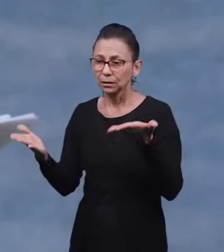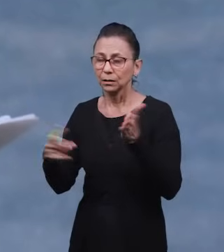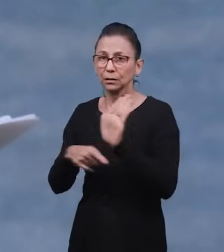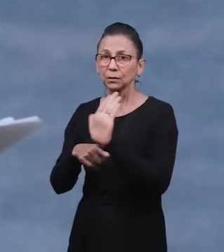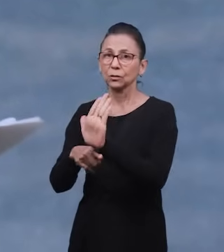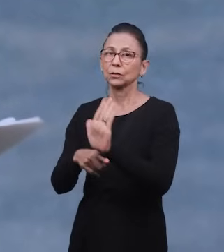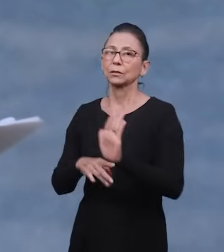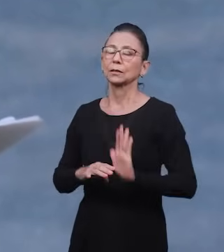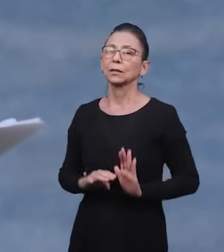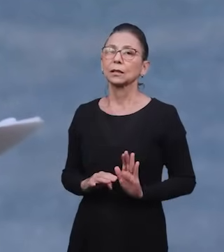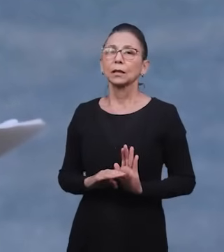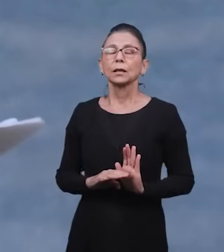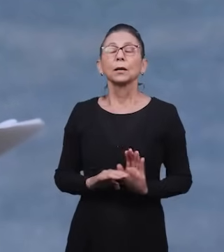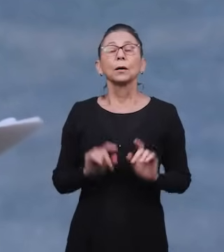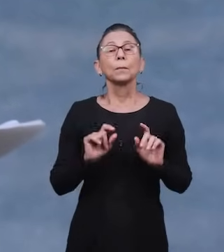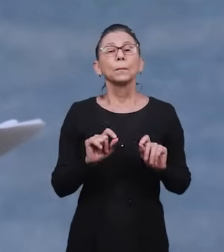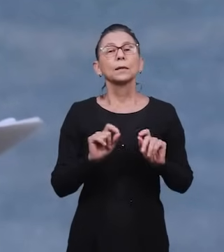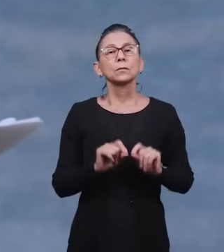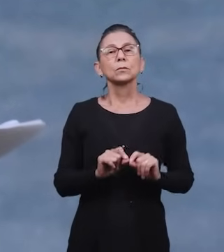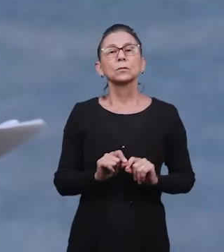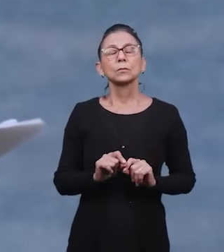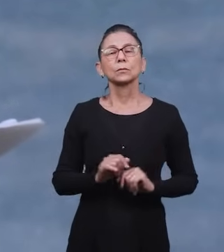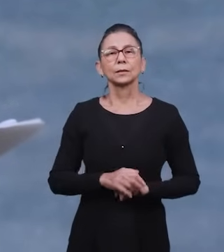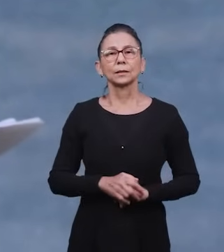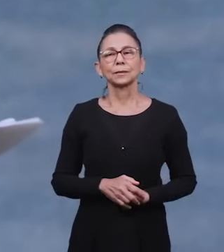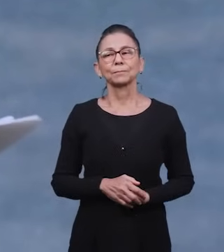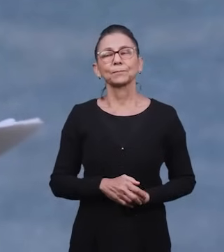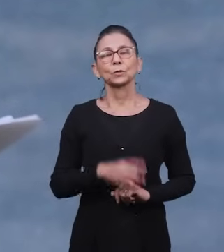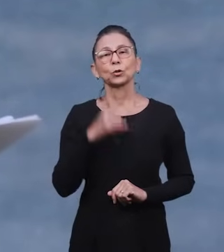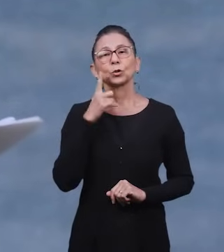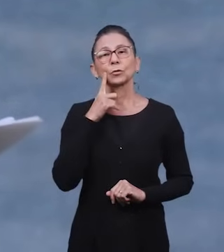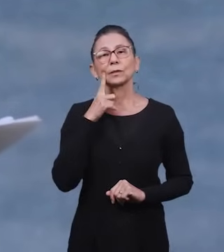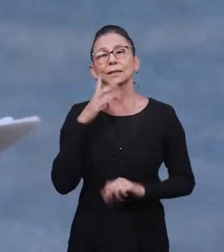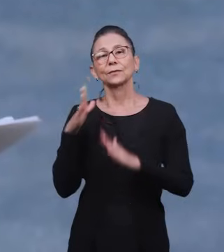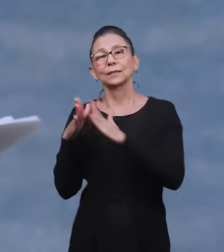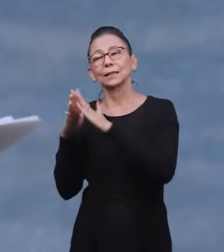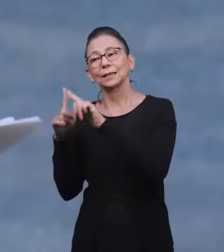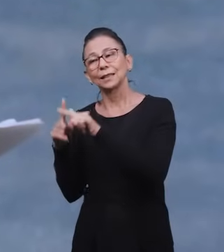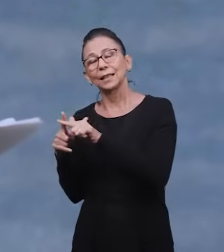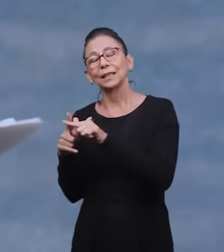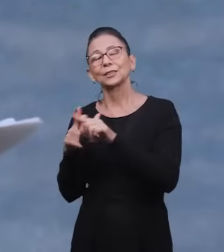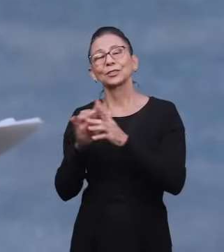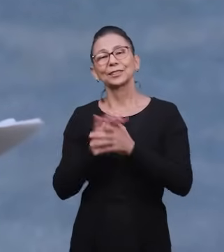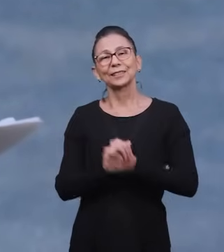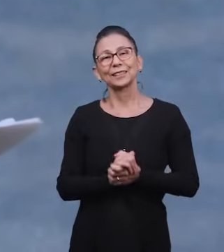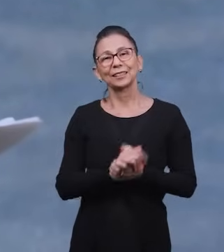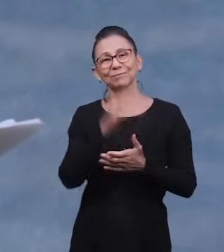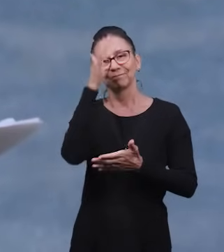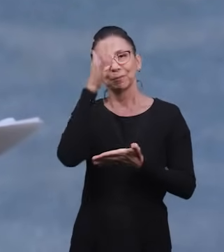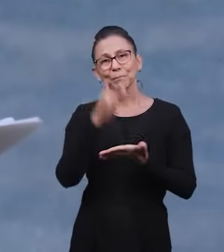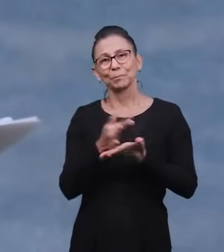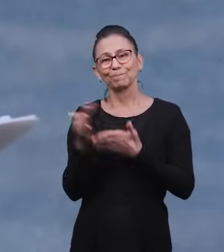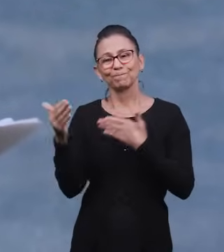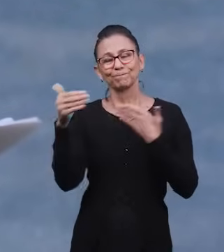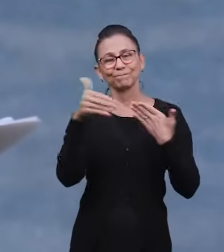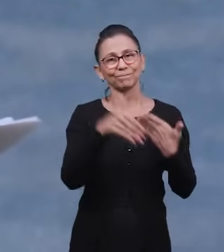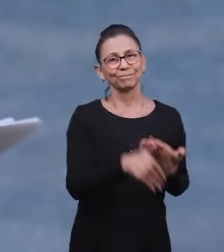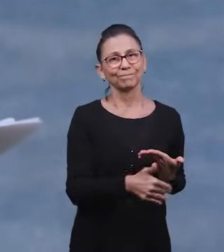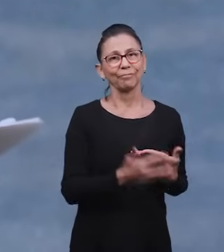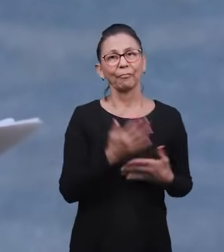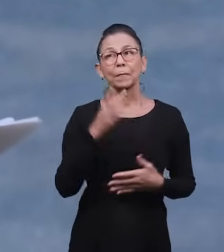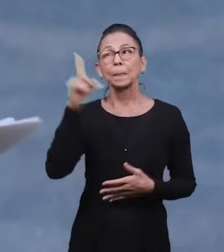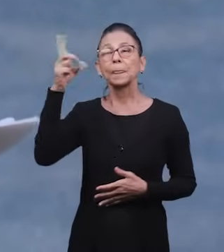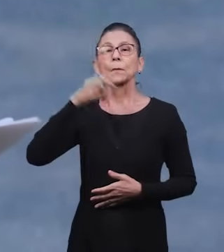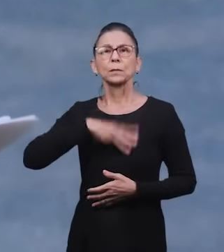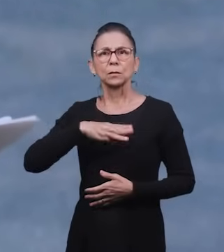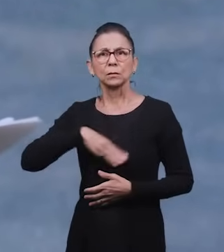ajudar, o que for. Mas, por exemplo, a pior coisa que tem é quando você vê na sua casa acontecer isso. Aquilo que eu disse, Deus,